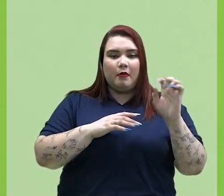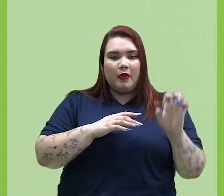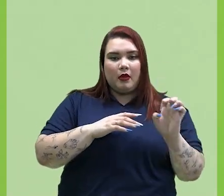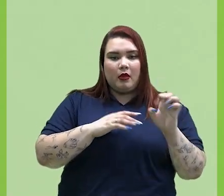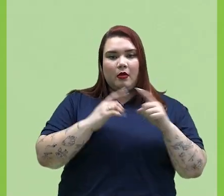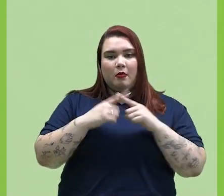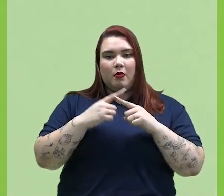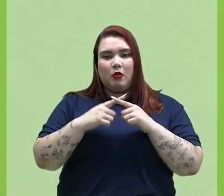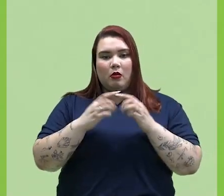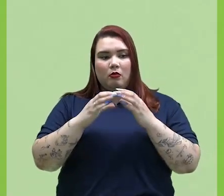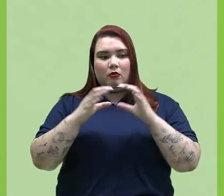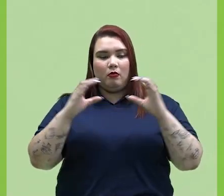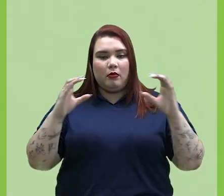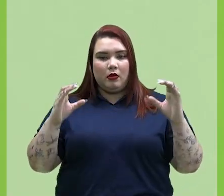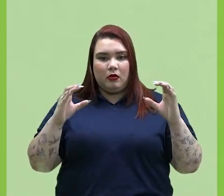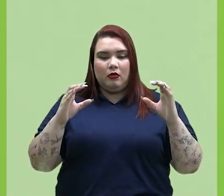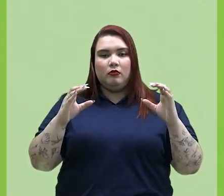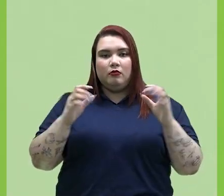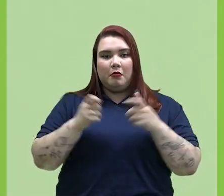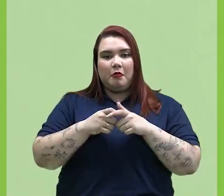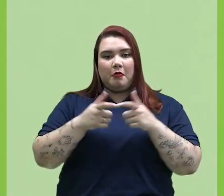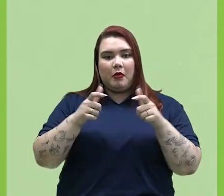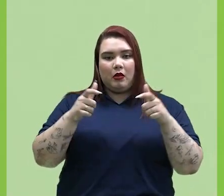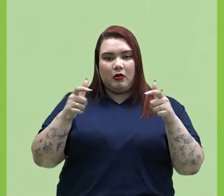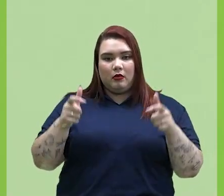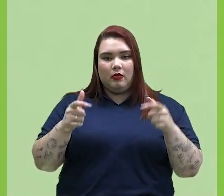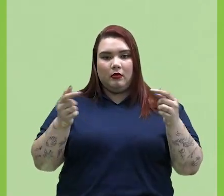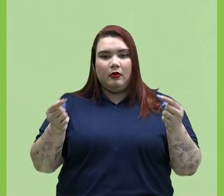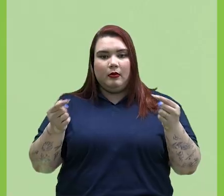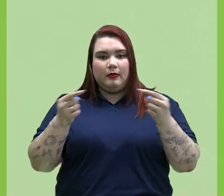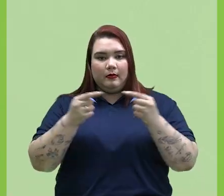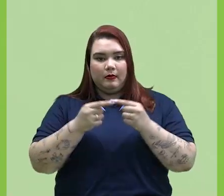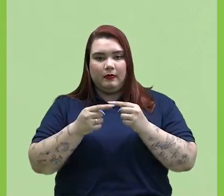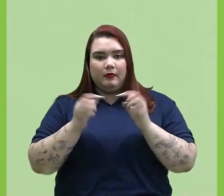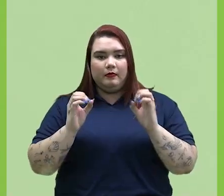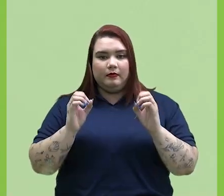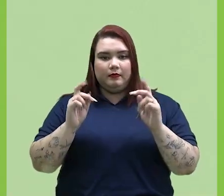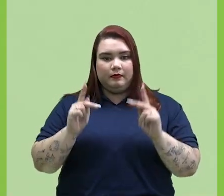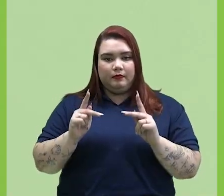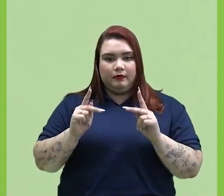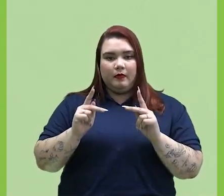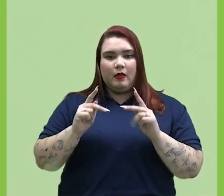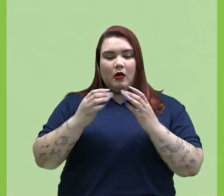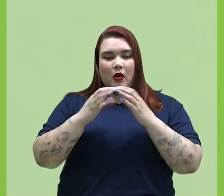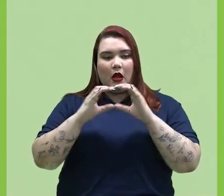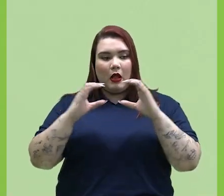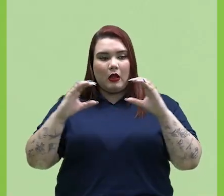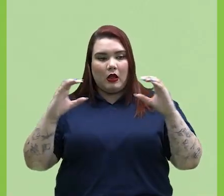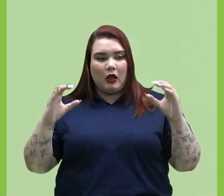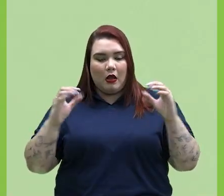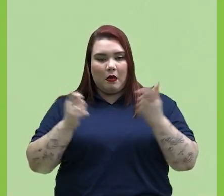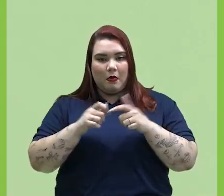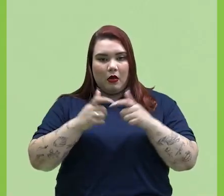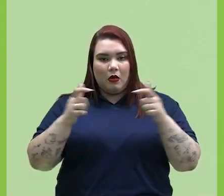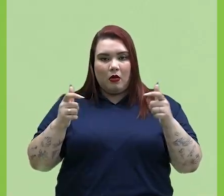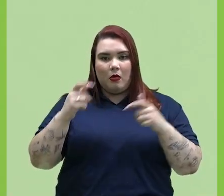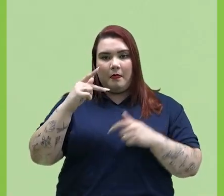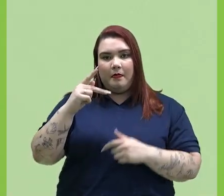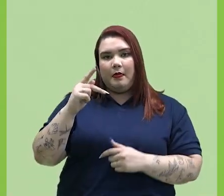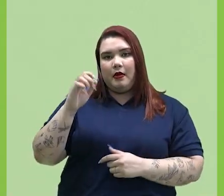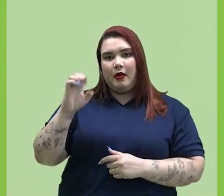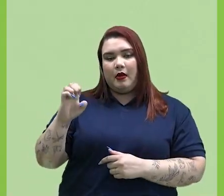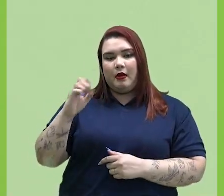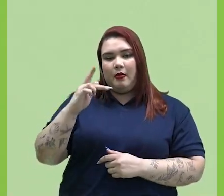porque o tamanho da cadeia é maior, né? Elas são diretamente proporcionais, o tamanho da cadeia e os pontos de fusão e